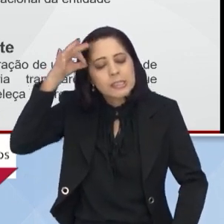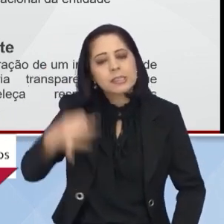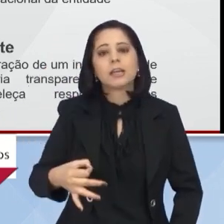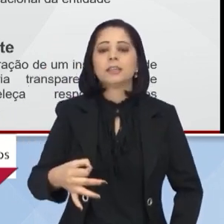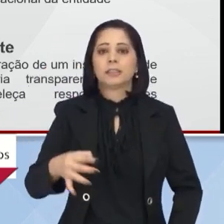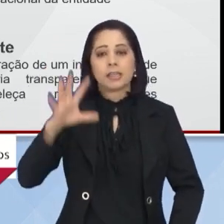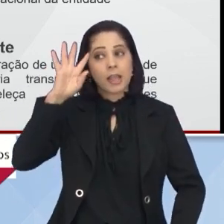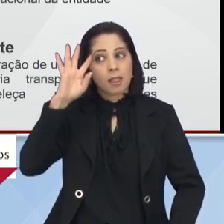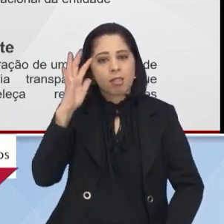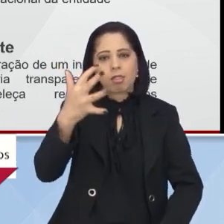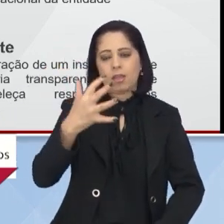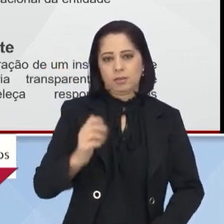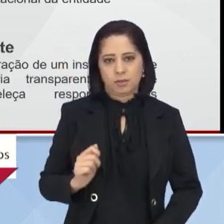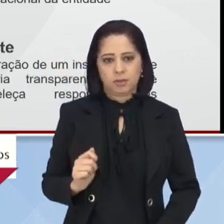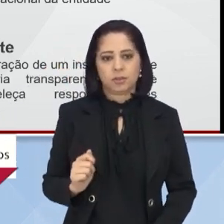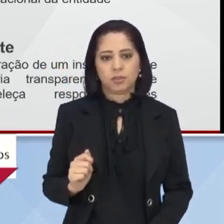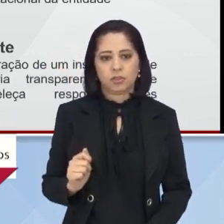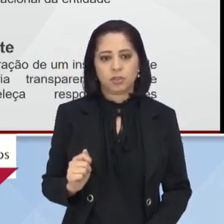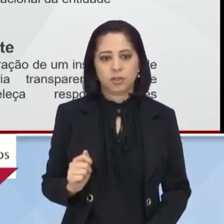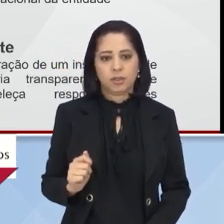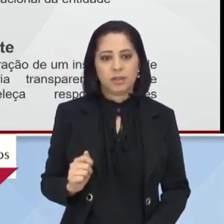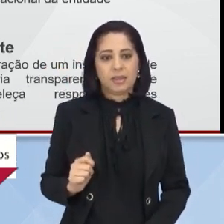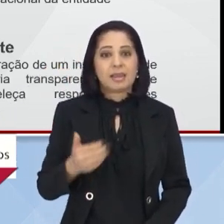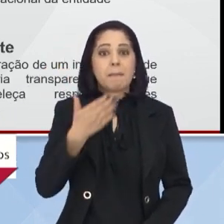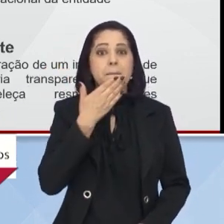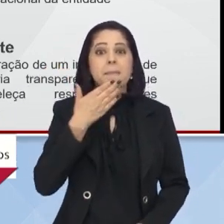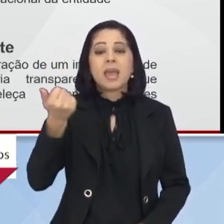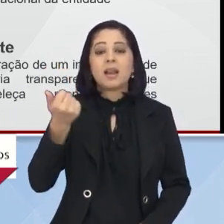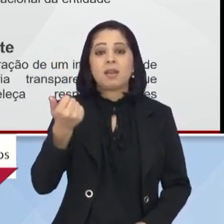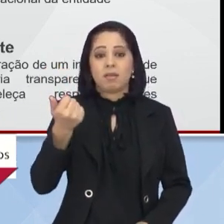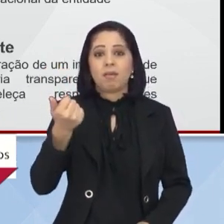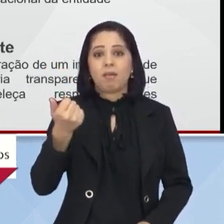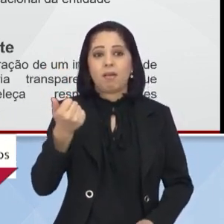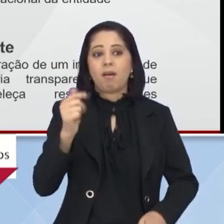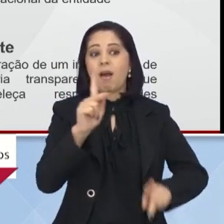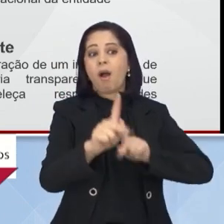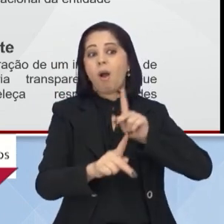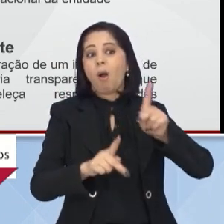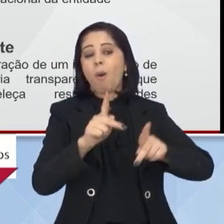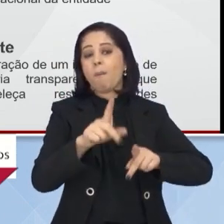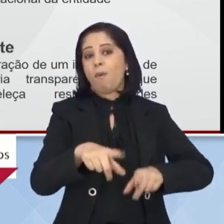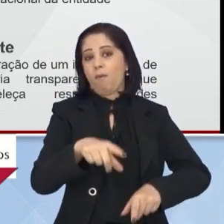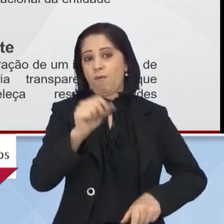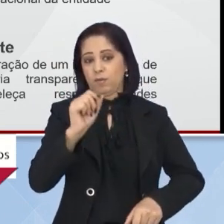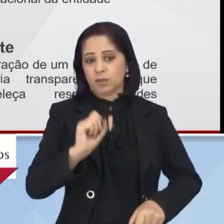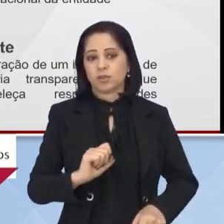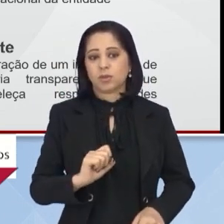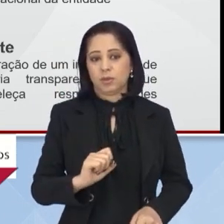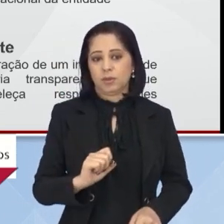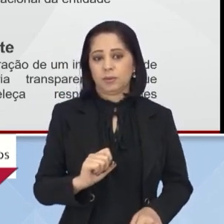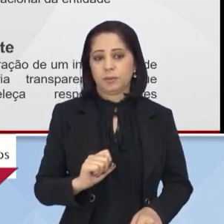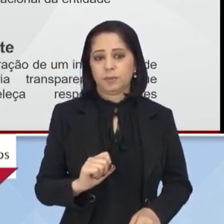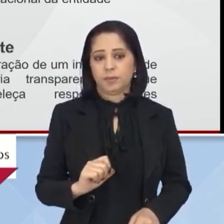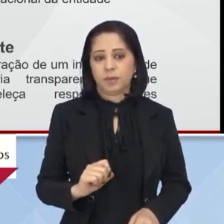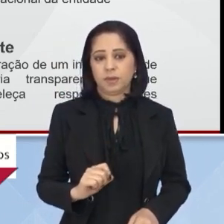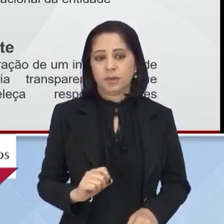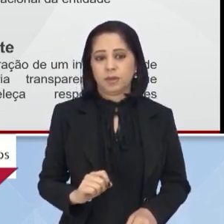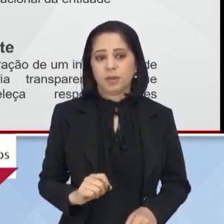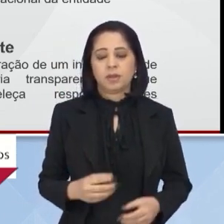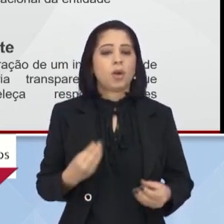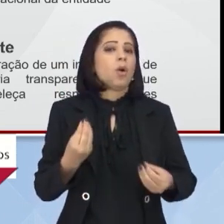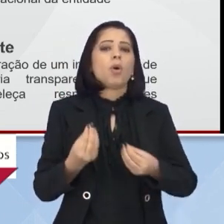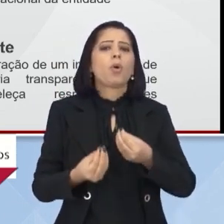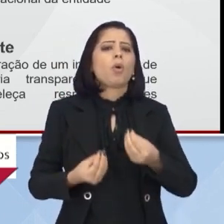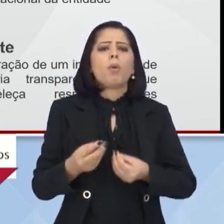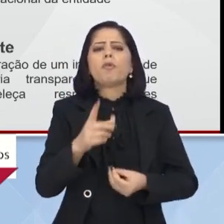essa decisão de que essa é a melhor pra população de que há efetivamente um ganho de eficiência como que